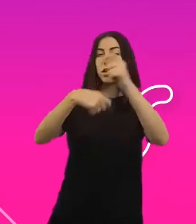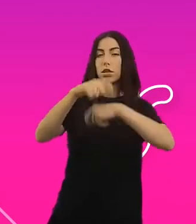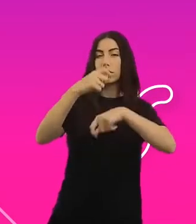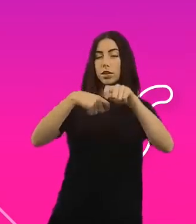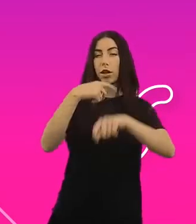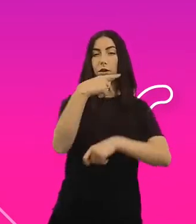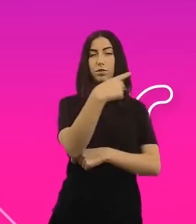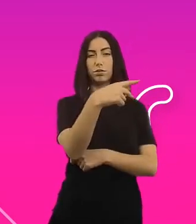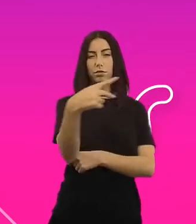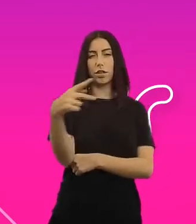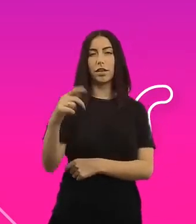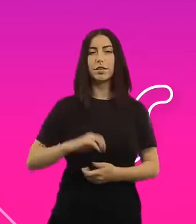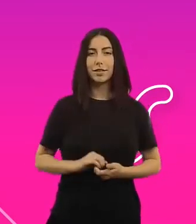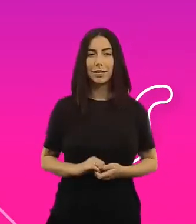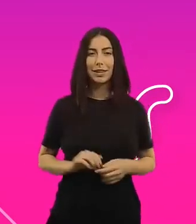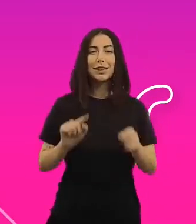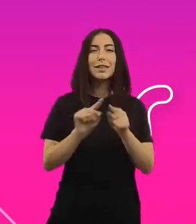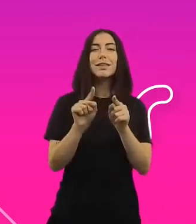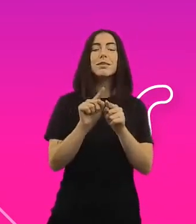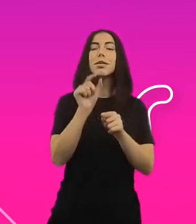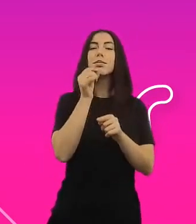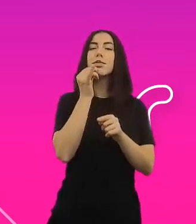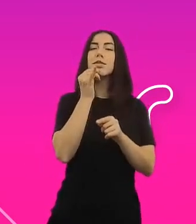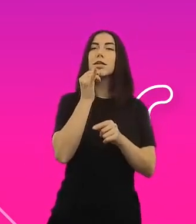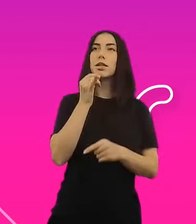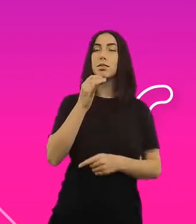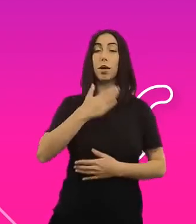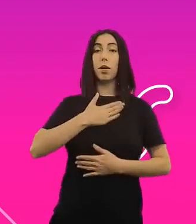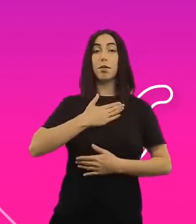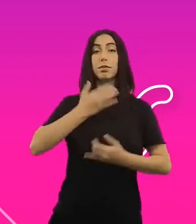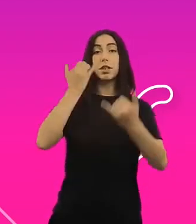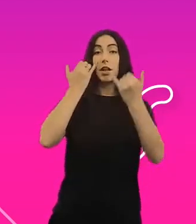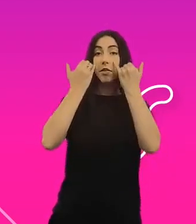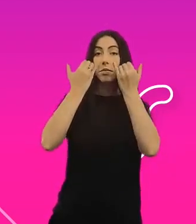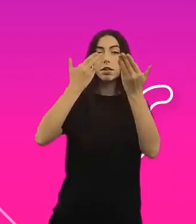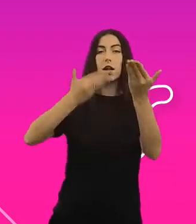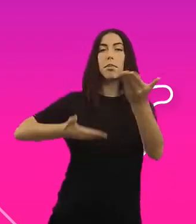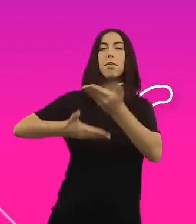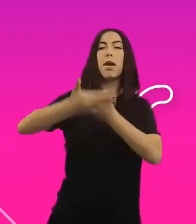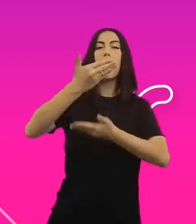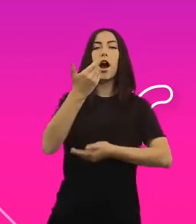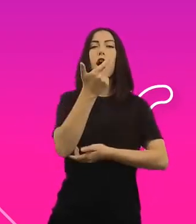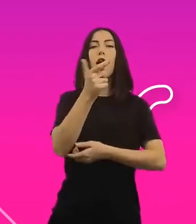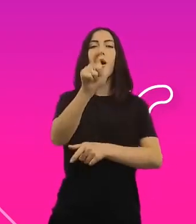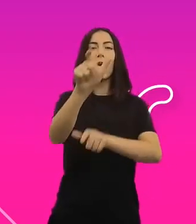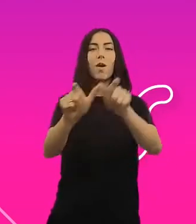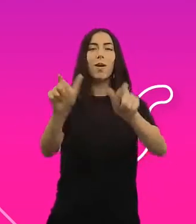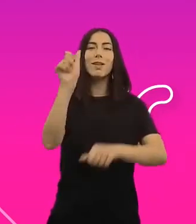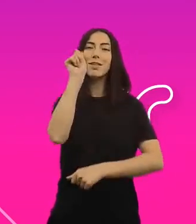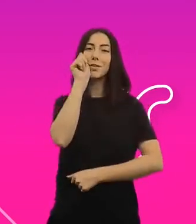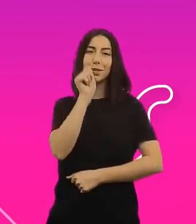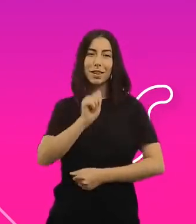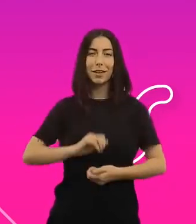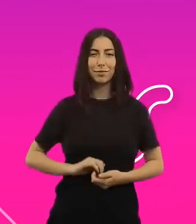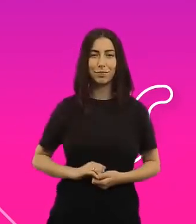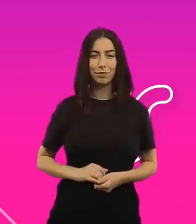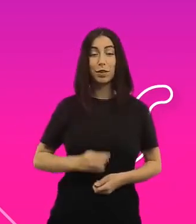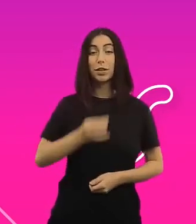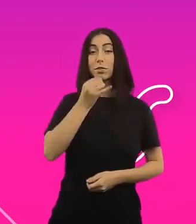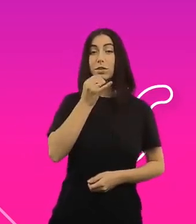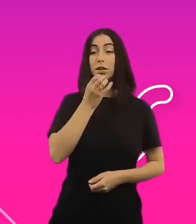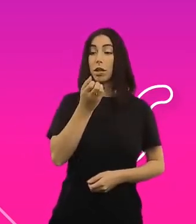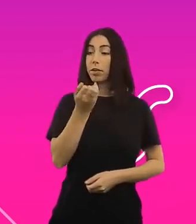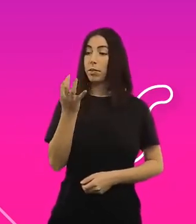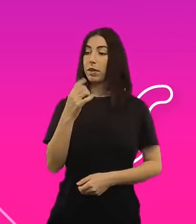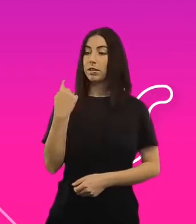essa informação com outras mulheres, né? Quantos de nós aqui nos descobrimos que, como eu falei, a vizinha está fazendo máscaras,